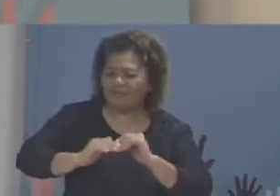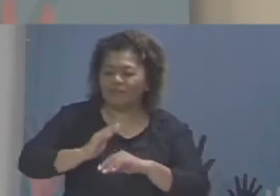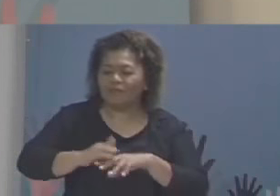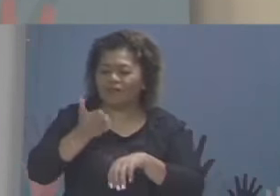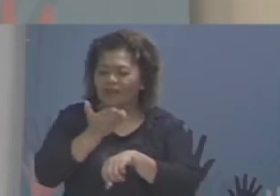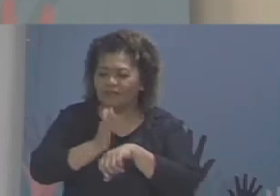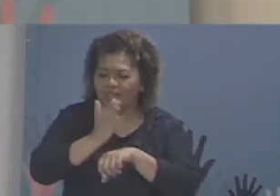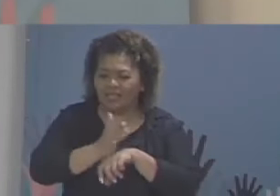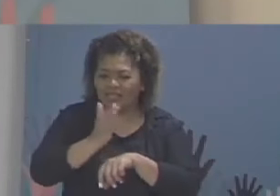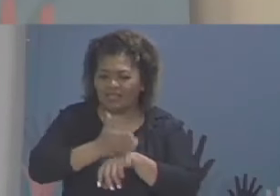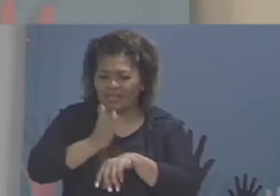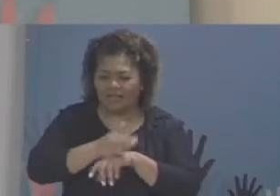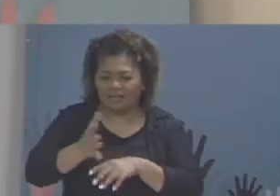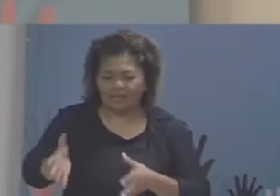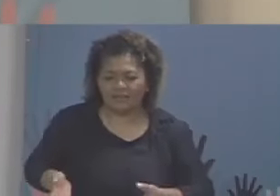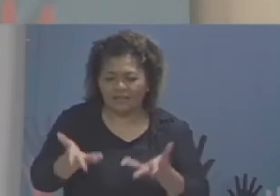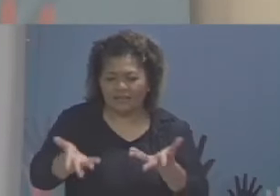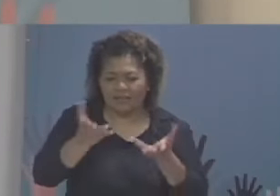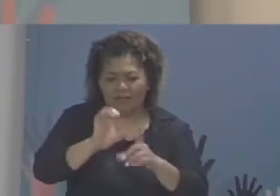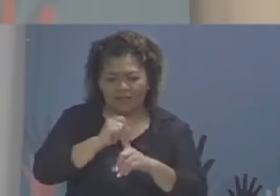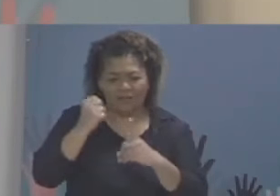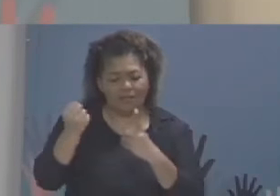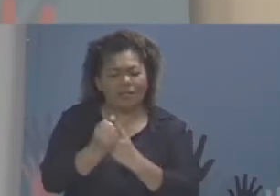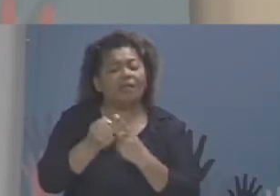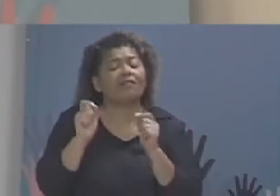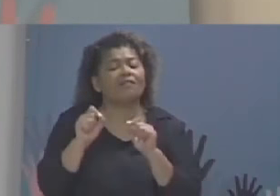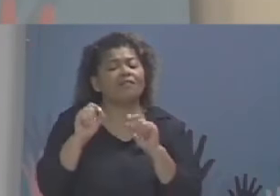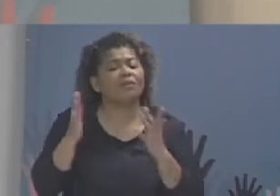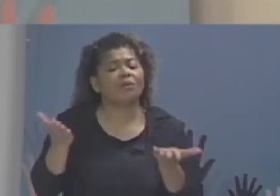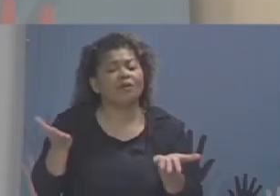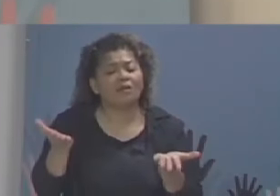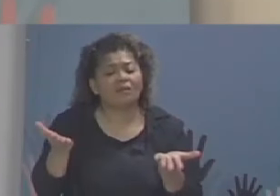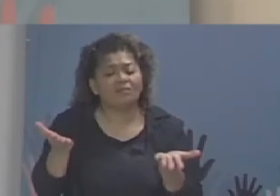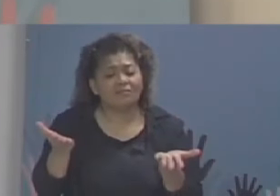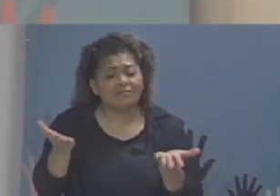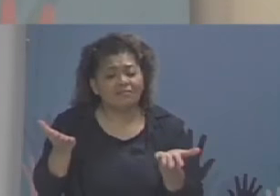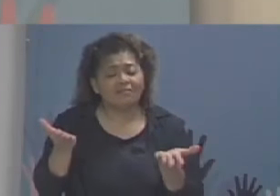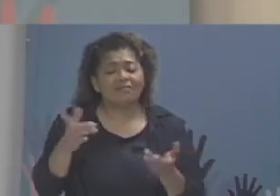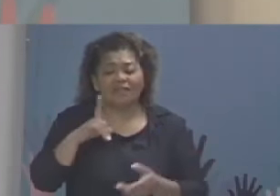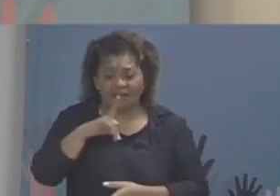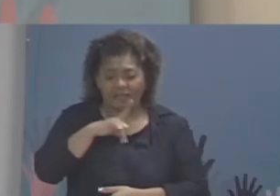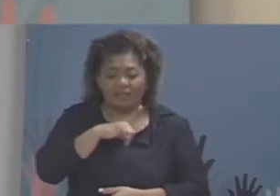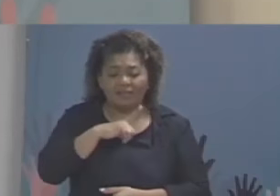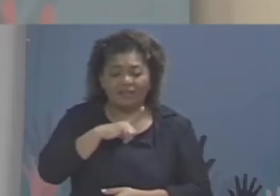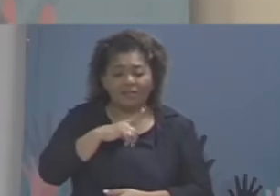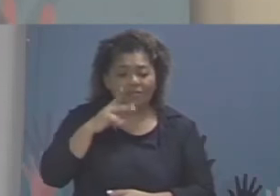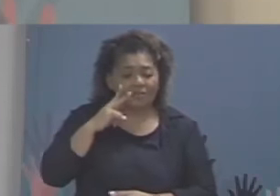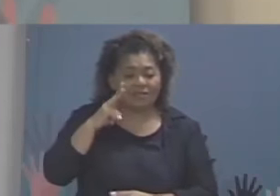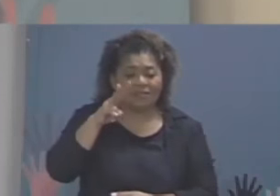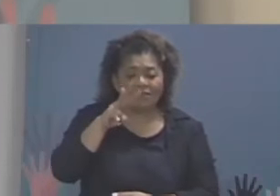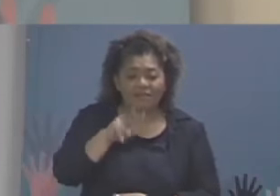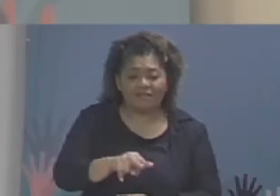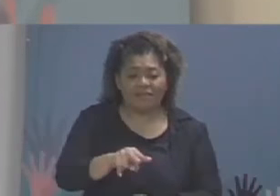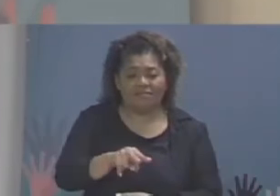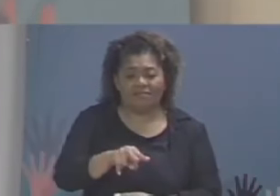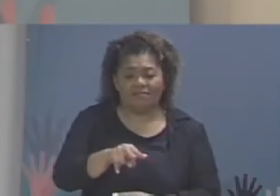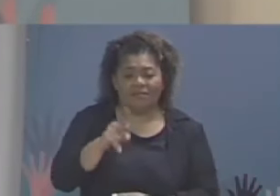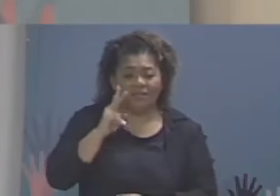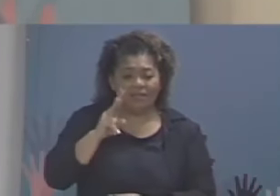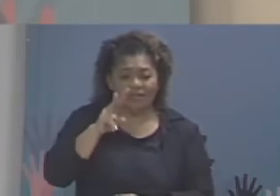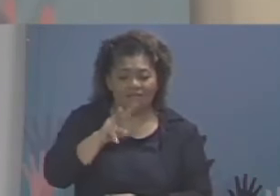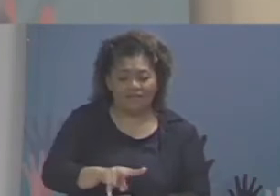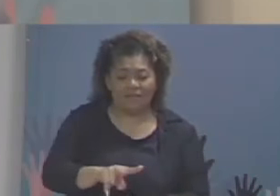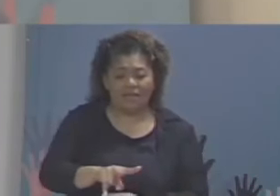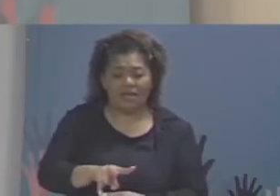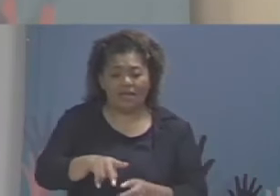profissional cuja formação não é das melhores. E a sociedade vai fazer o que nós fazemos o tempo inteiro quando nós encontramos deficiência em algum local. A gente joga fora e a